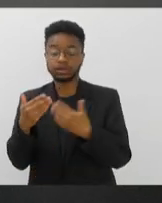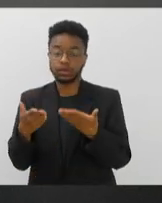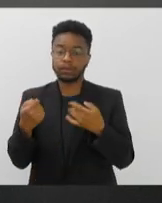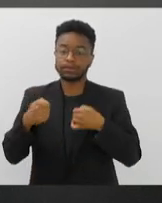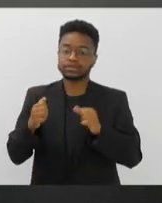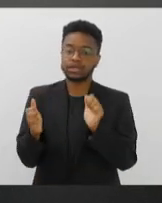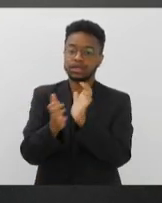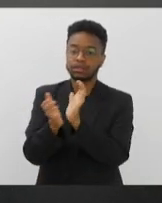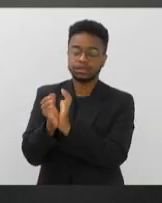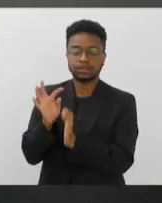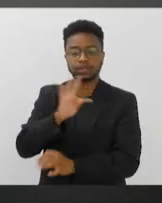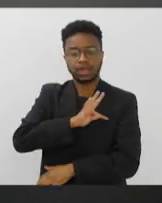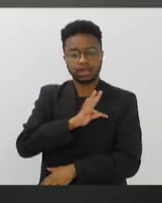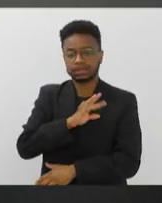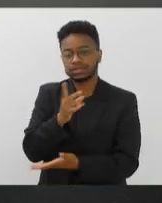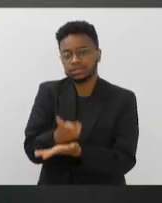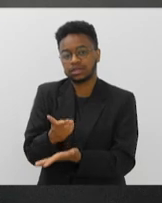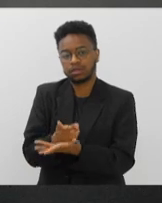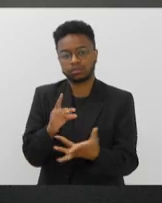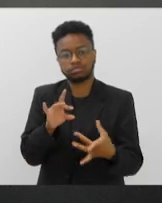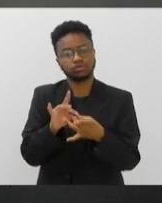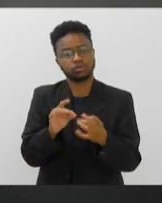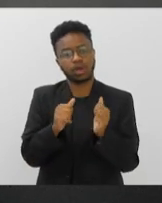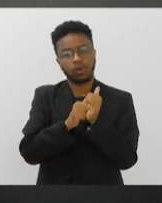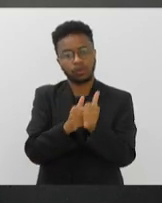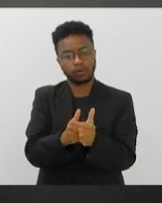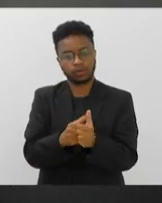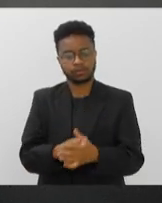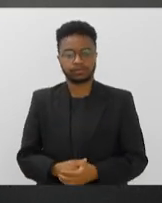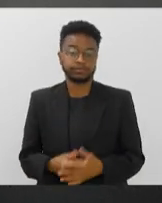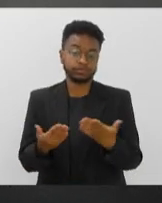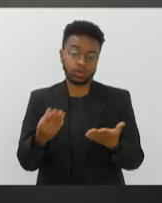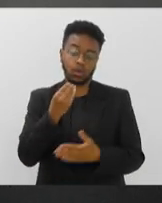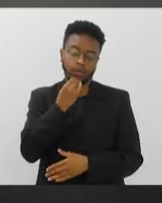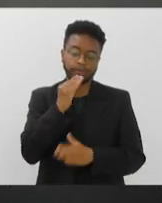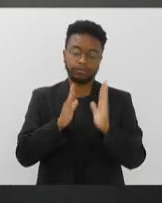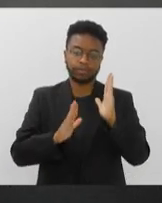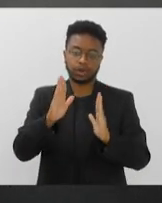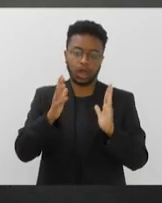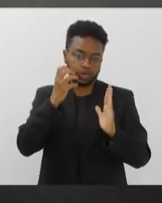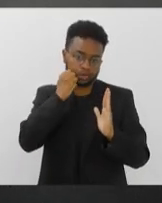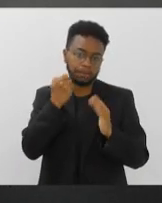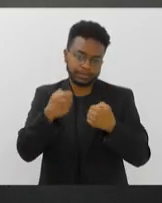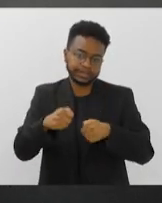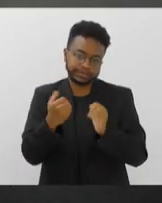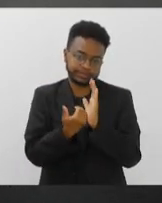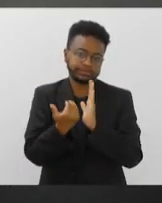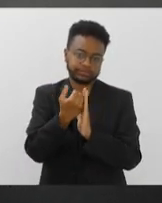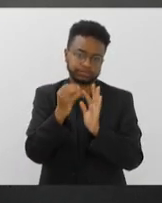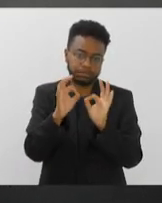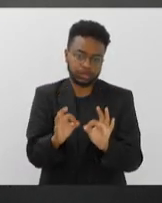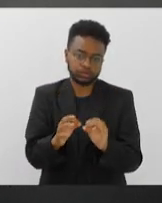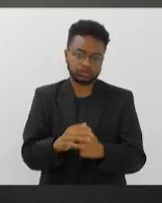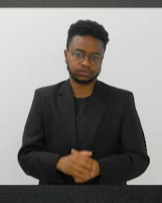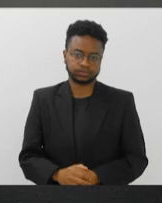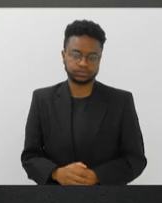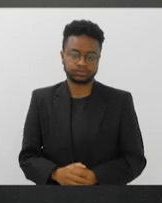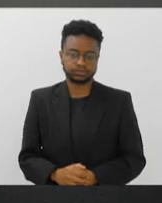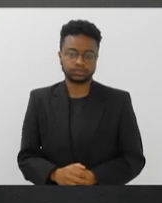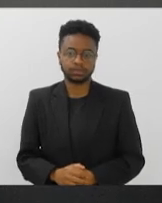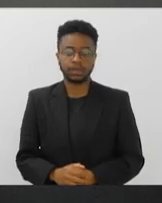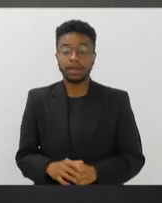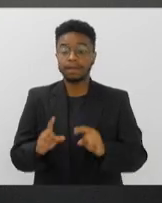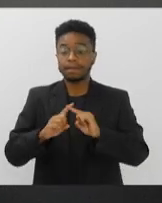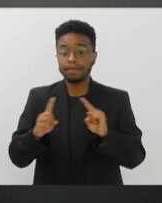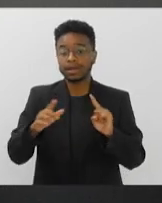técnica em todos esses momentos lógico na adoção muito muitíssimo né Eh e a rede